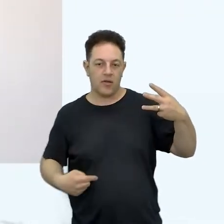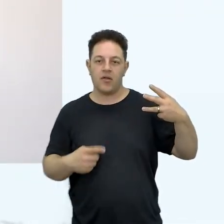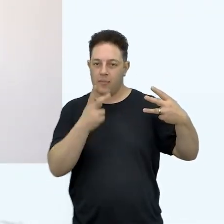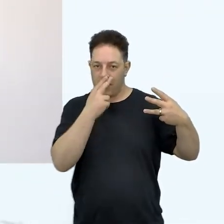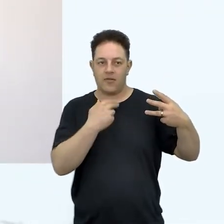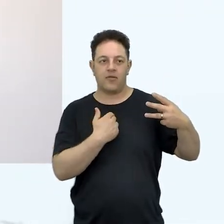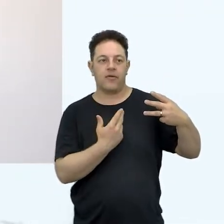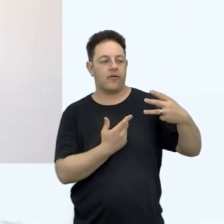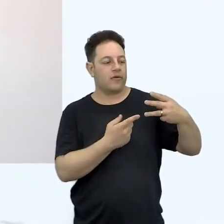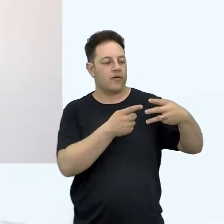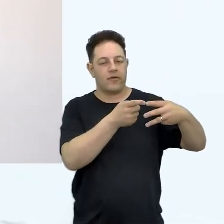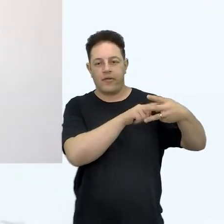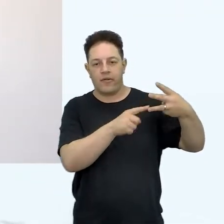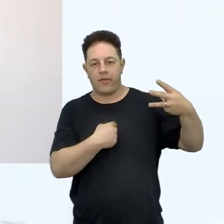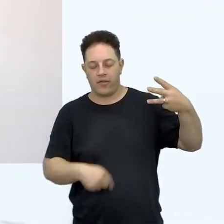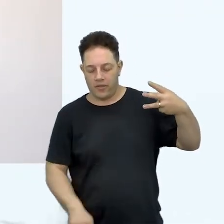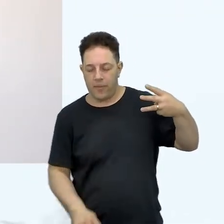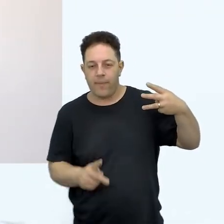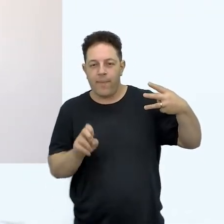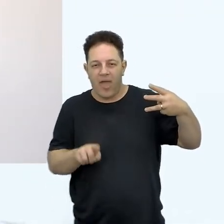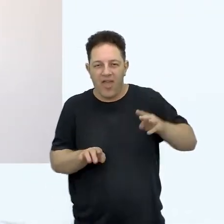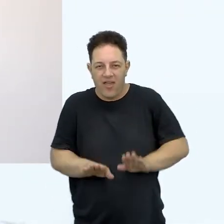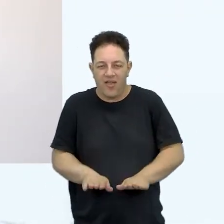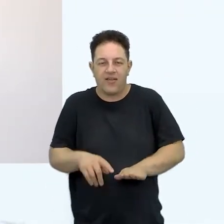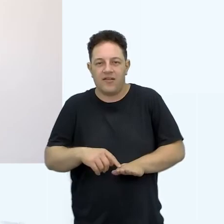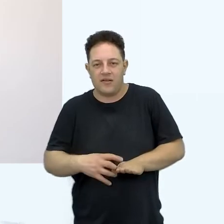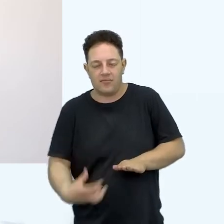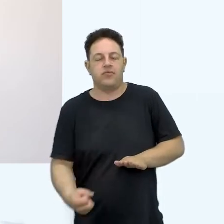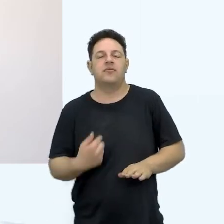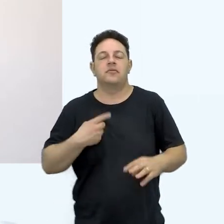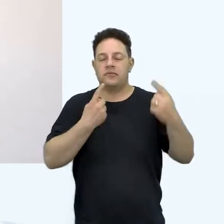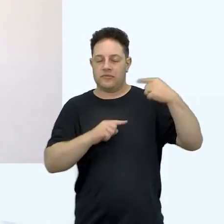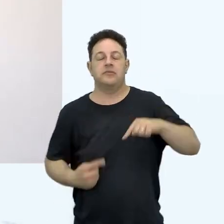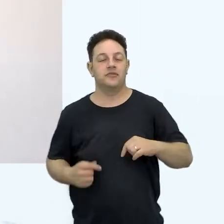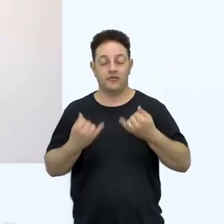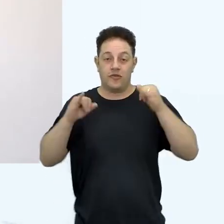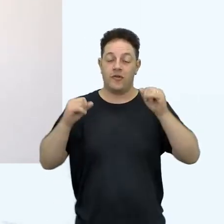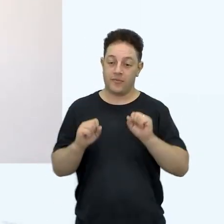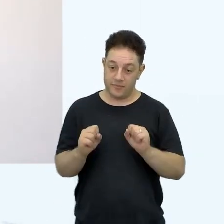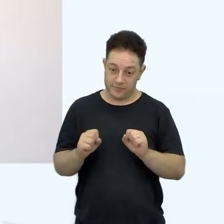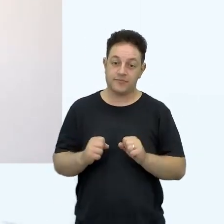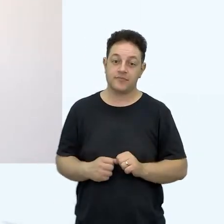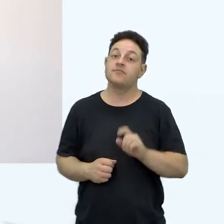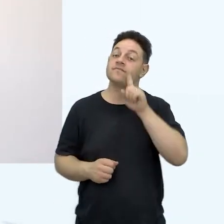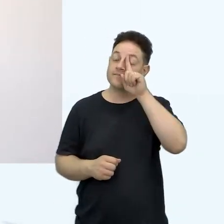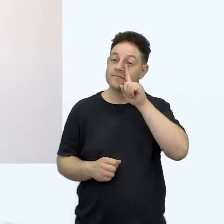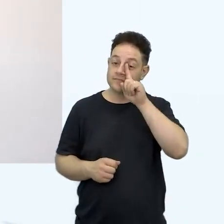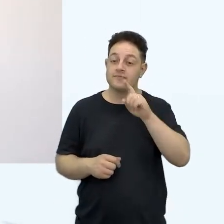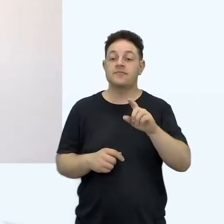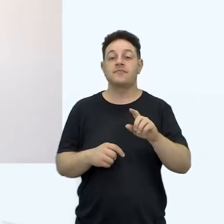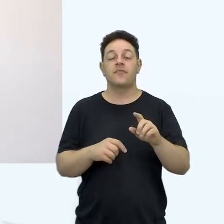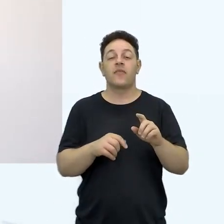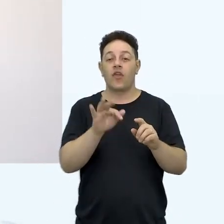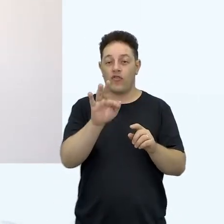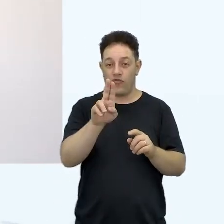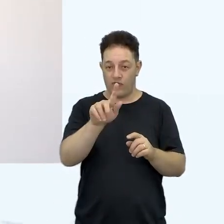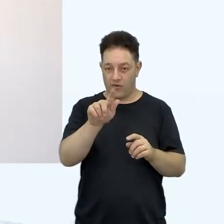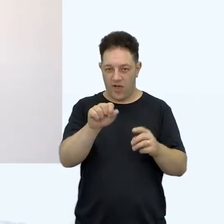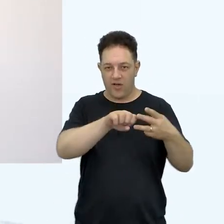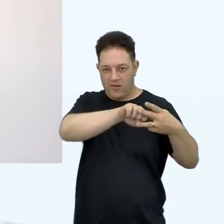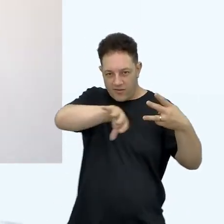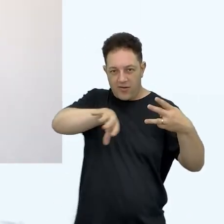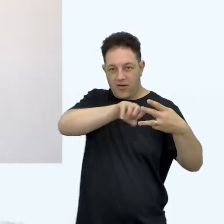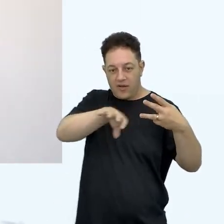vai conduzir essa corrente elétrica para o sistema de aterramento. Então, um dos principais riscos da fuga de corrente elétrica é